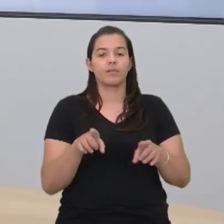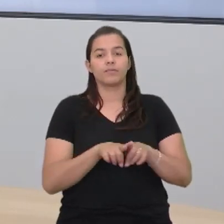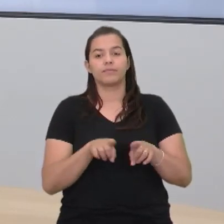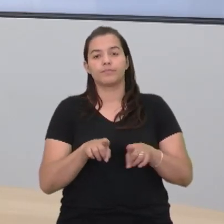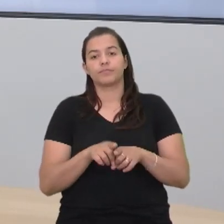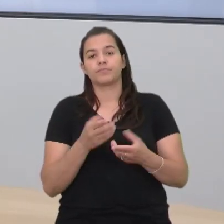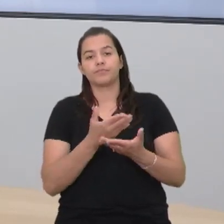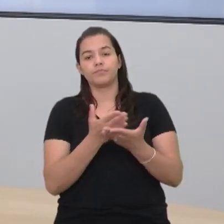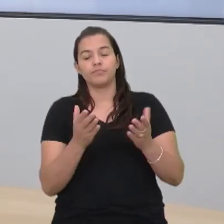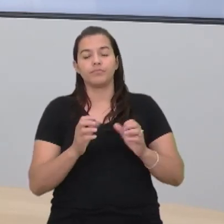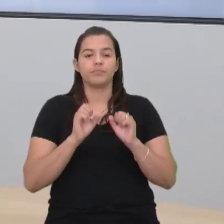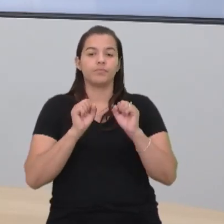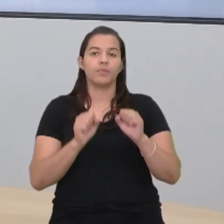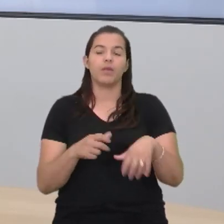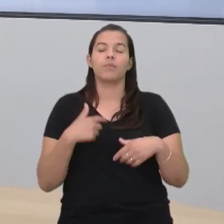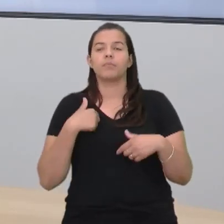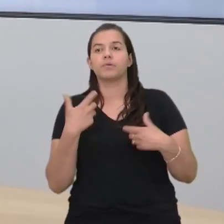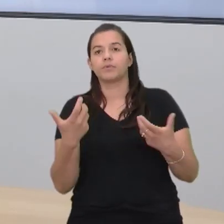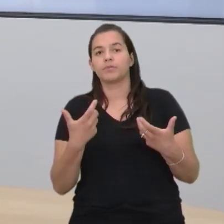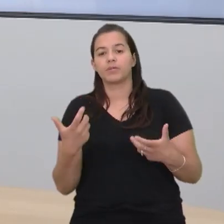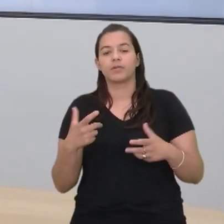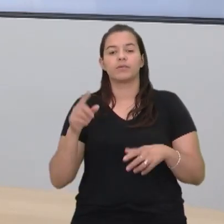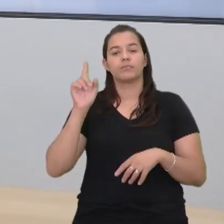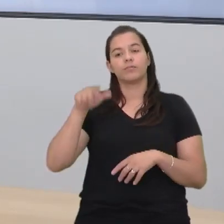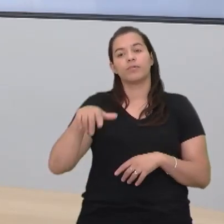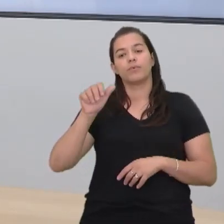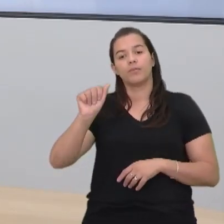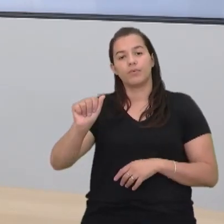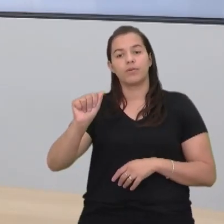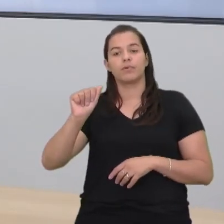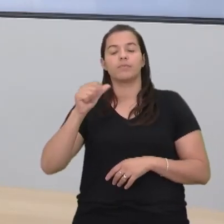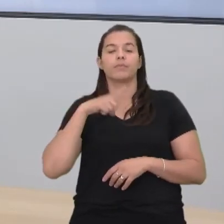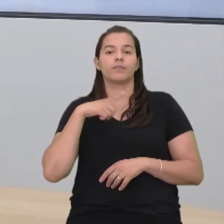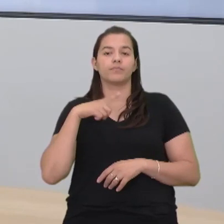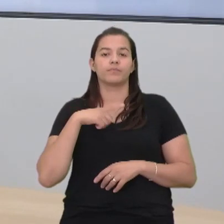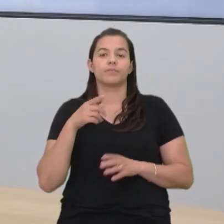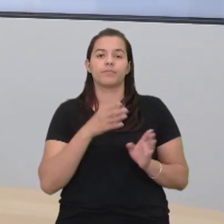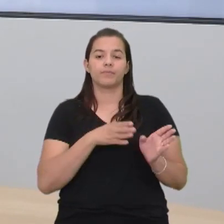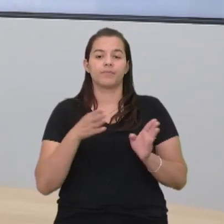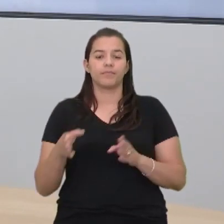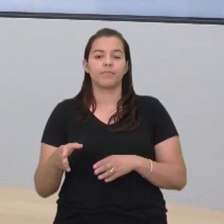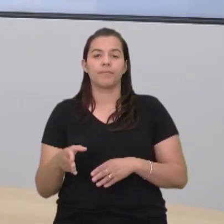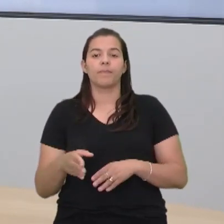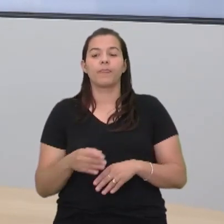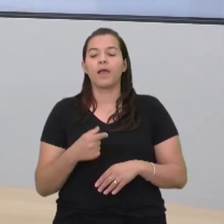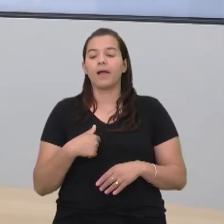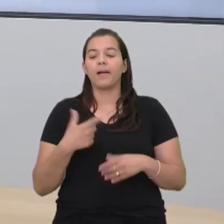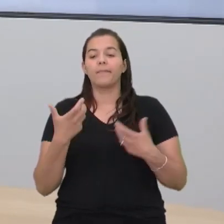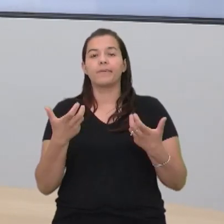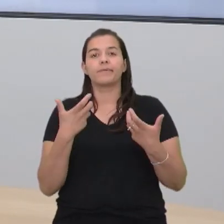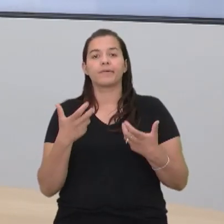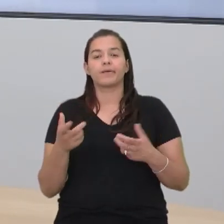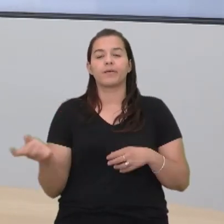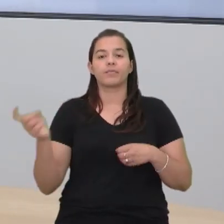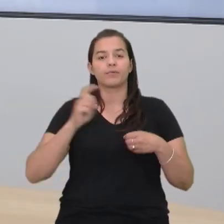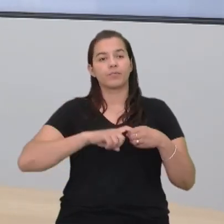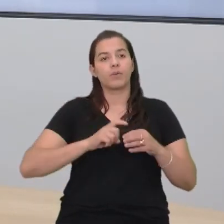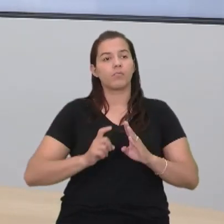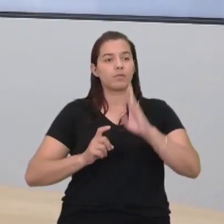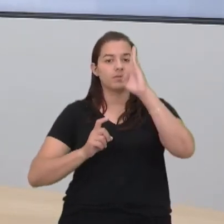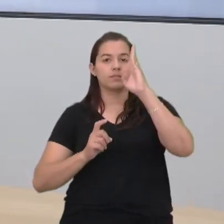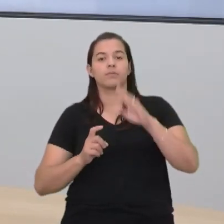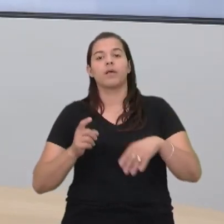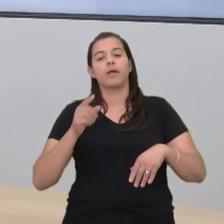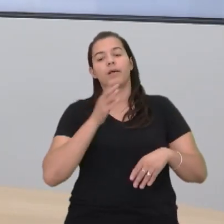você pode começar querendo, quero que clique no A. Então, você vai lá e põe o comando para começar clicando no A. Quero que comece a clicar quando eu vou com a setinha para cima.